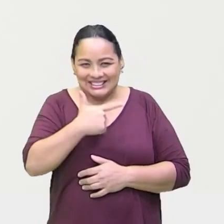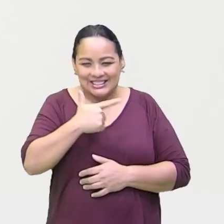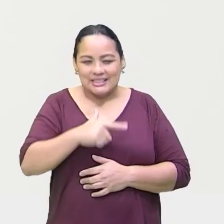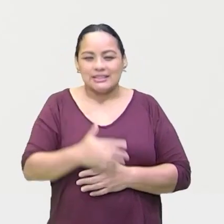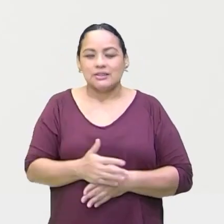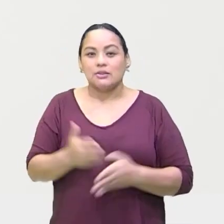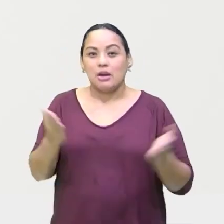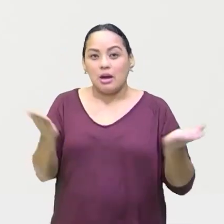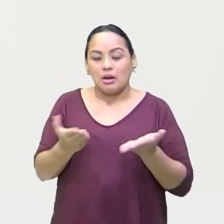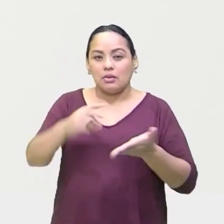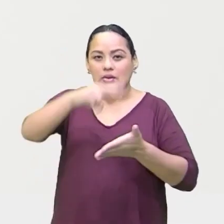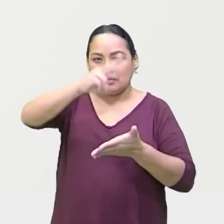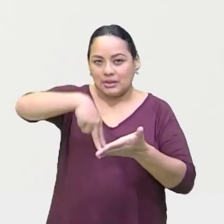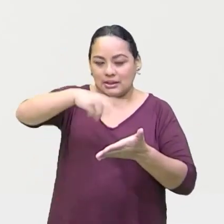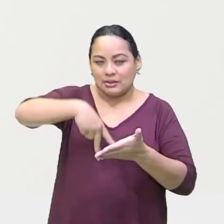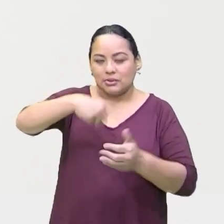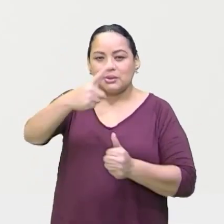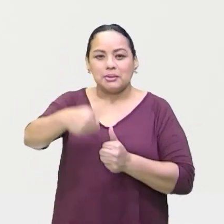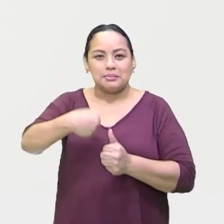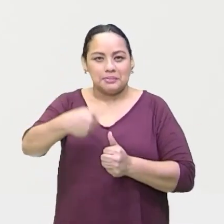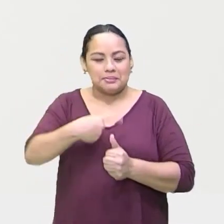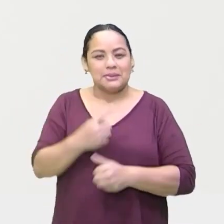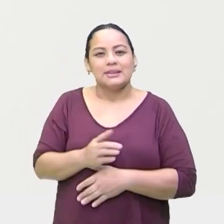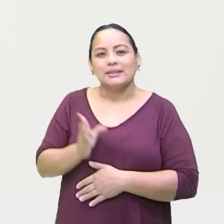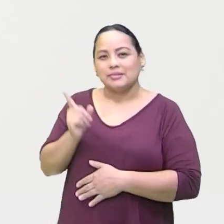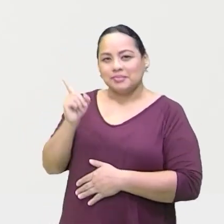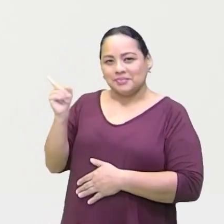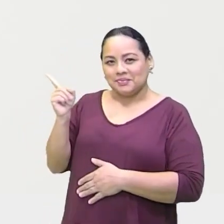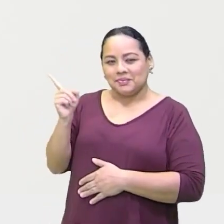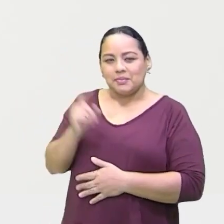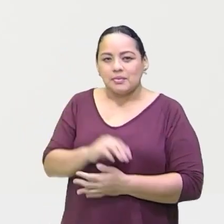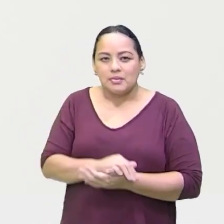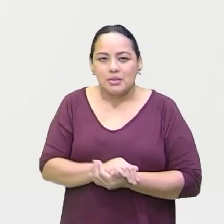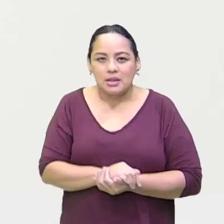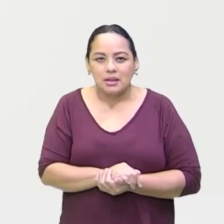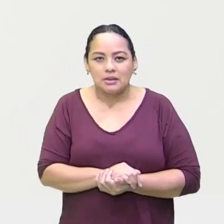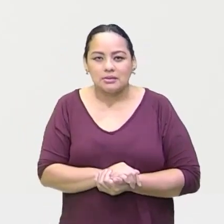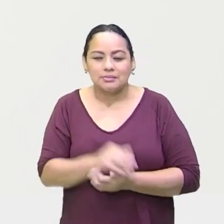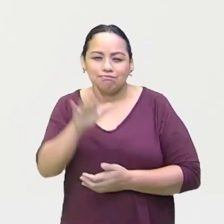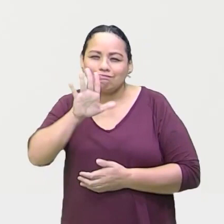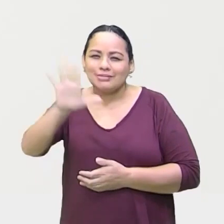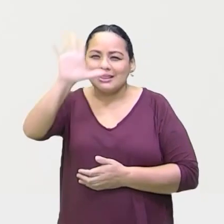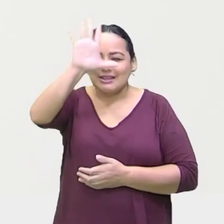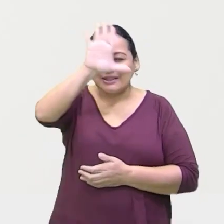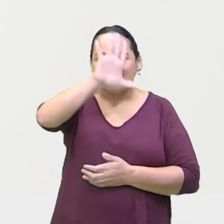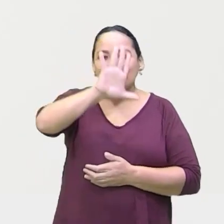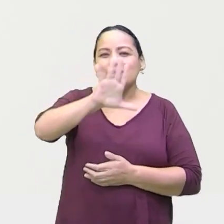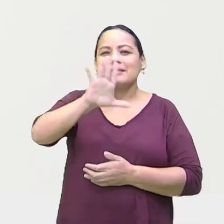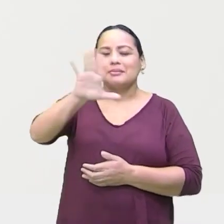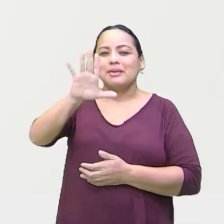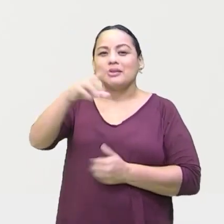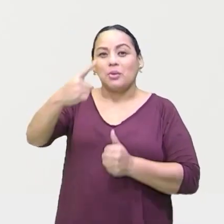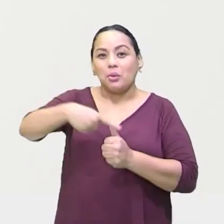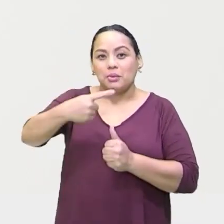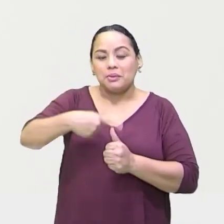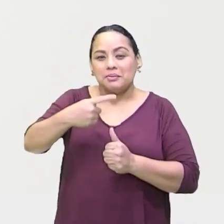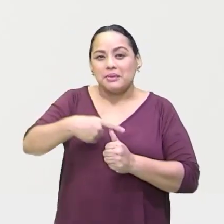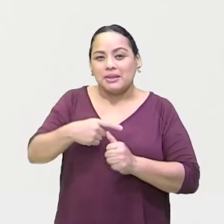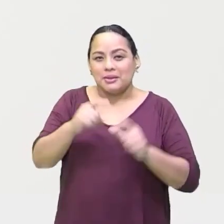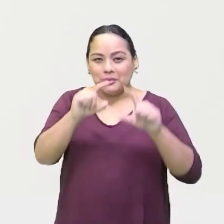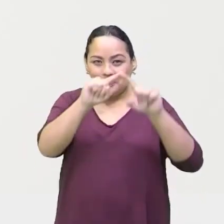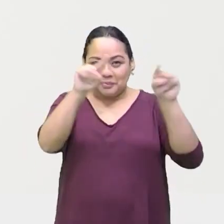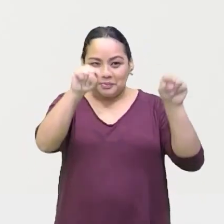Eu vou fazer a leitura desta primeira, tá vendo? Imagem, deste primeiro quadrinho da